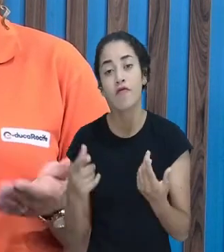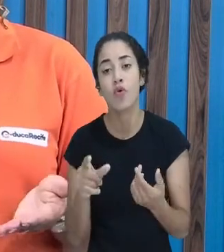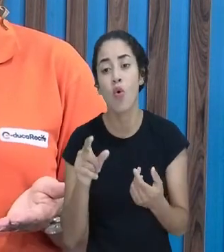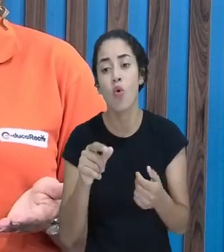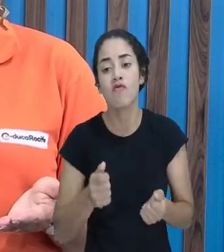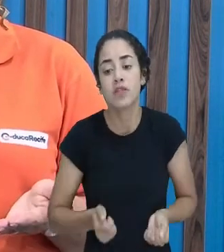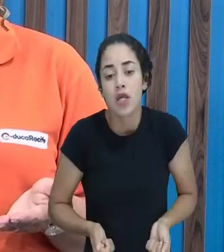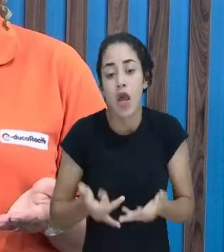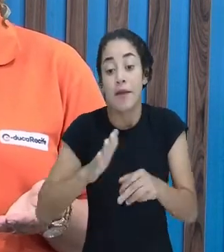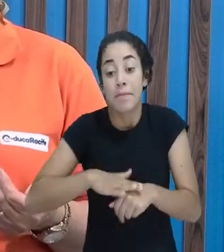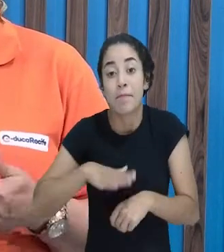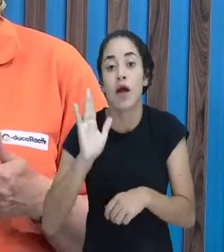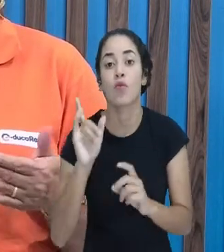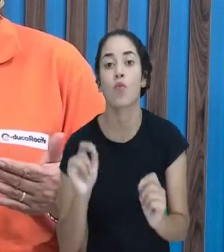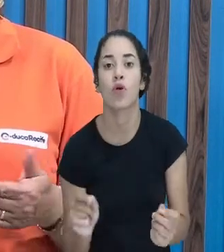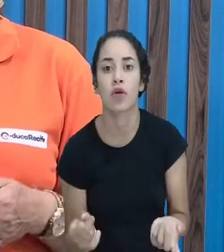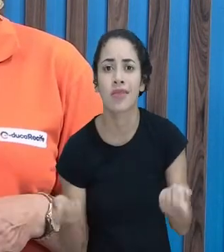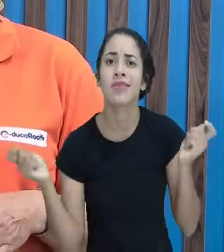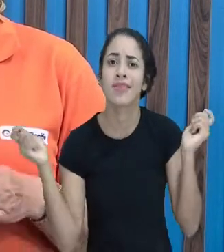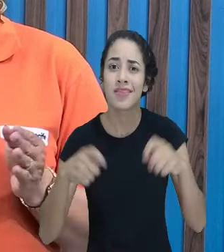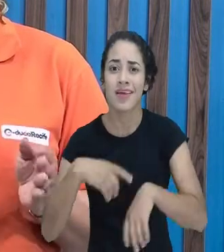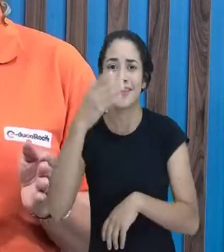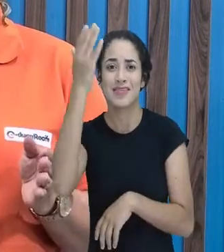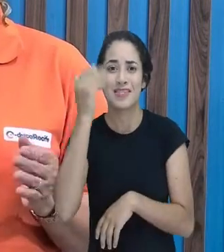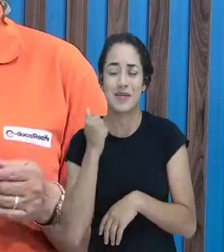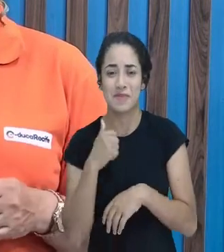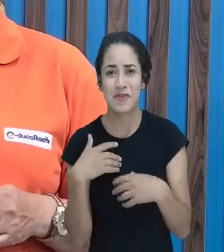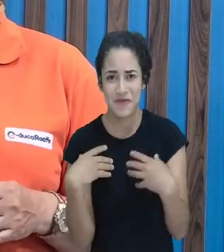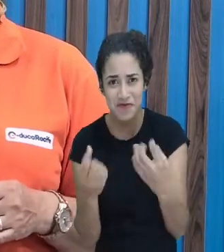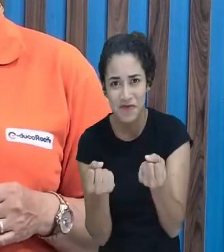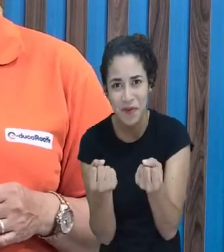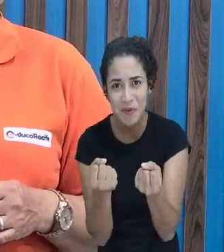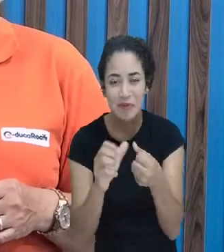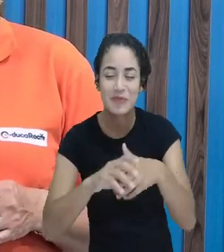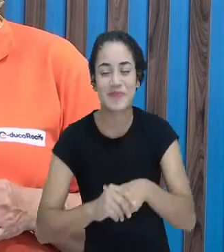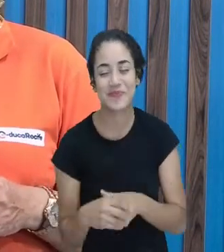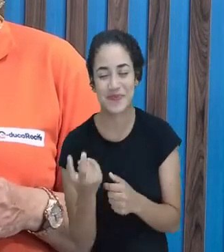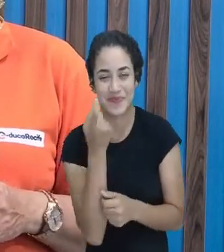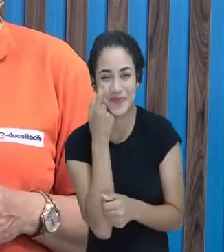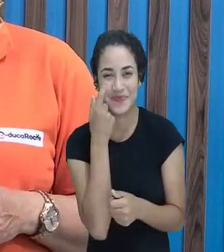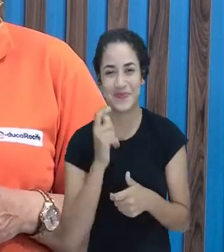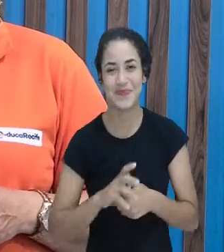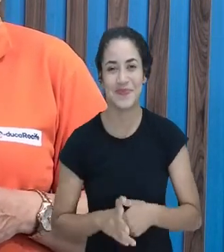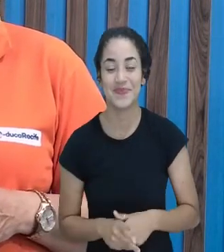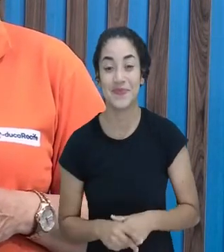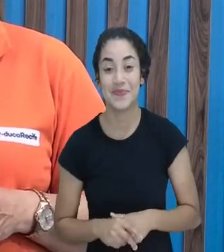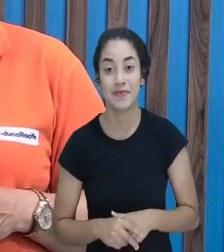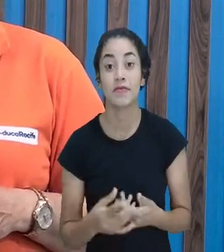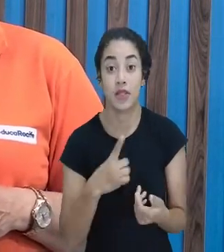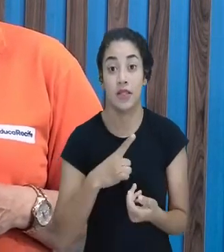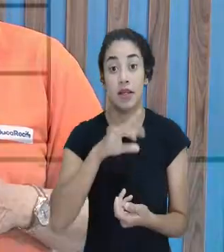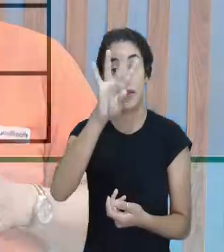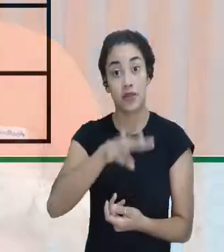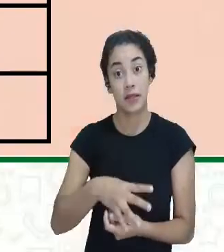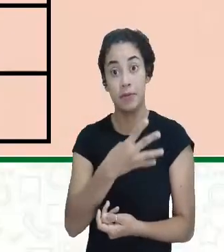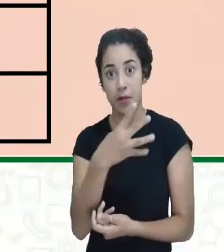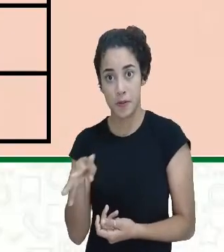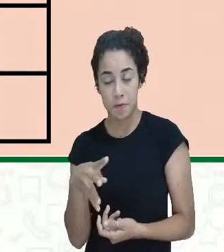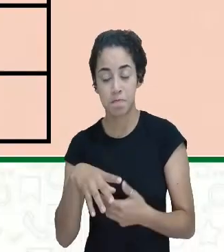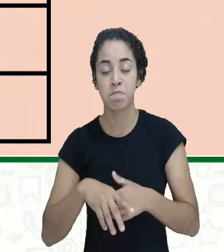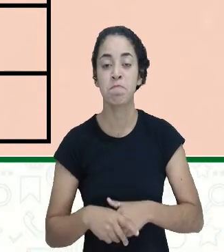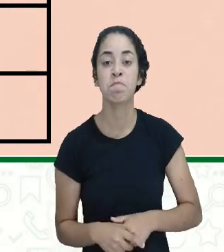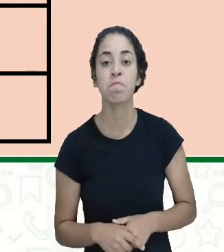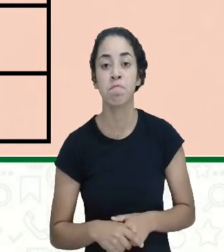gasta mais, tá certo? Então, vamos fazer isso? Olha só, eu tenho aí agora